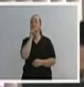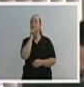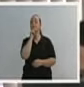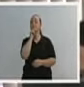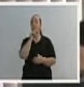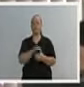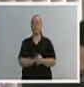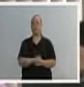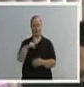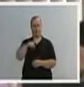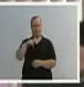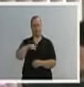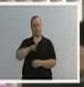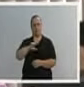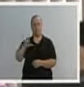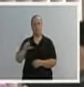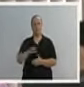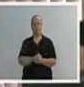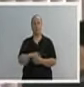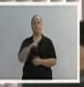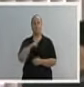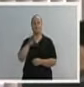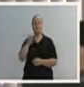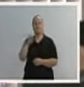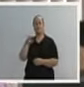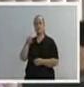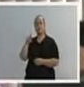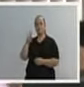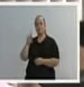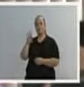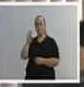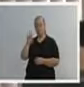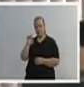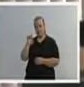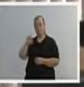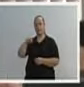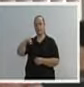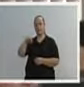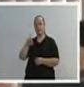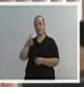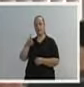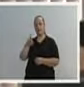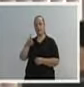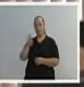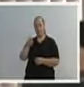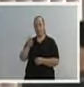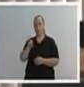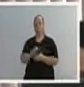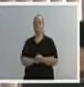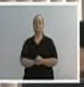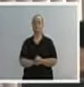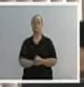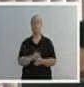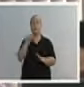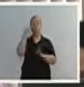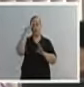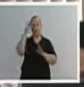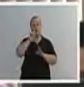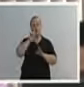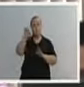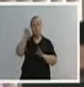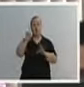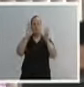negro. Nosso prefeito, João Paulo Calambim, passou e passa, graças a Deus agora, que a justiça está se estabelecendo,